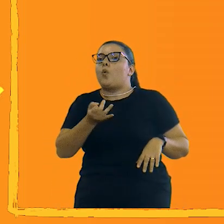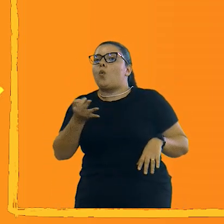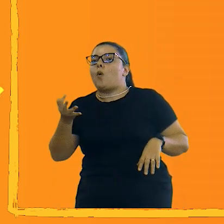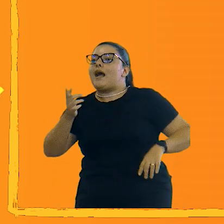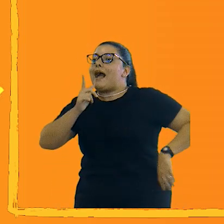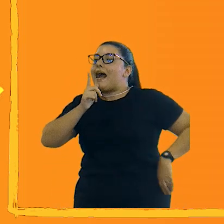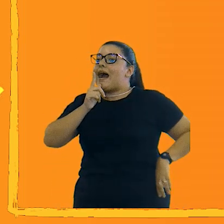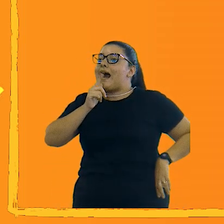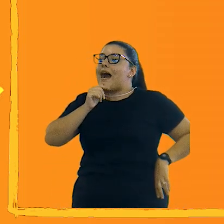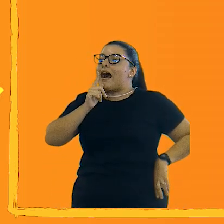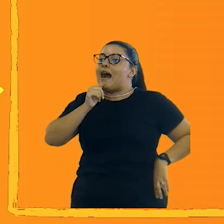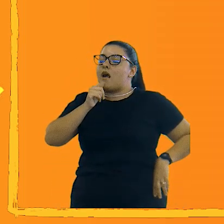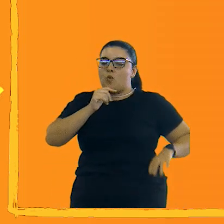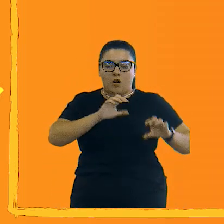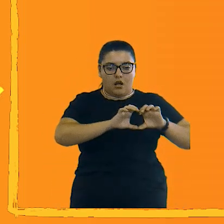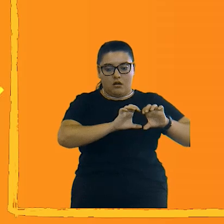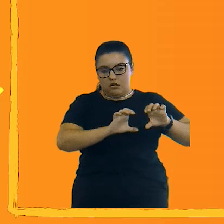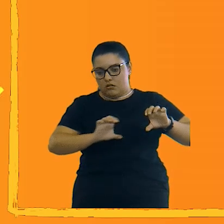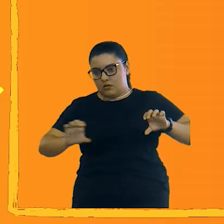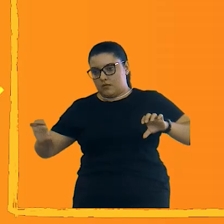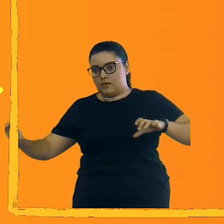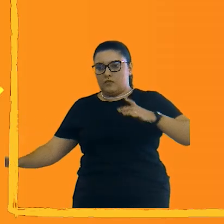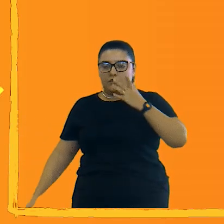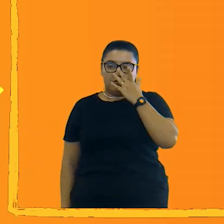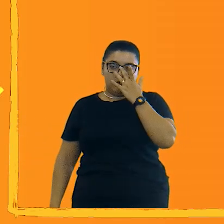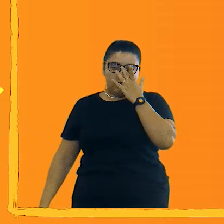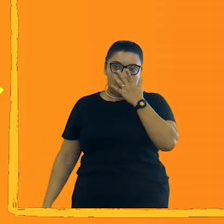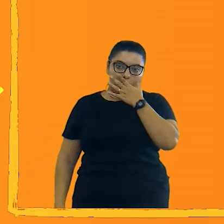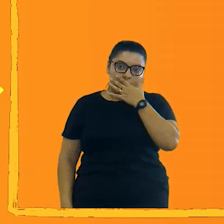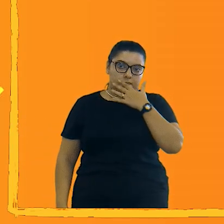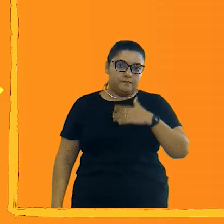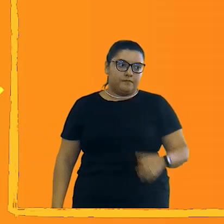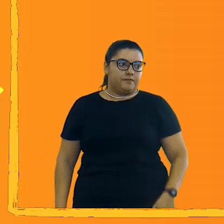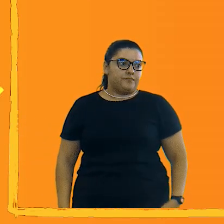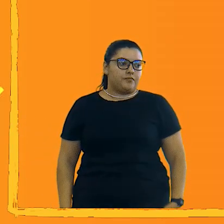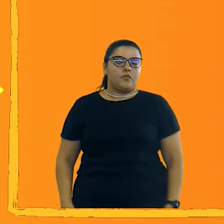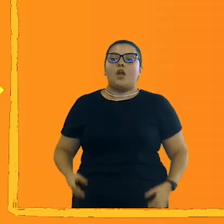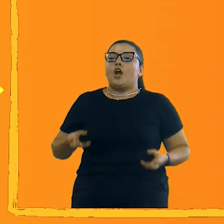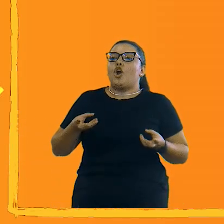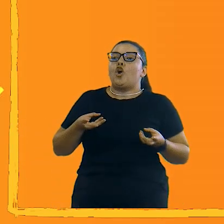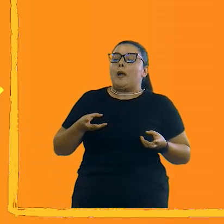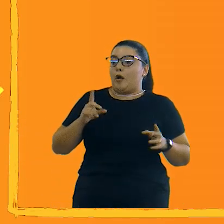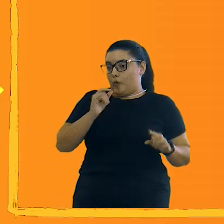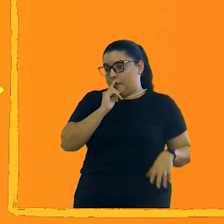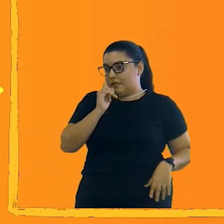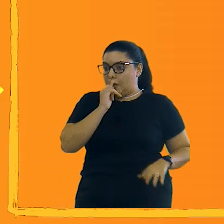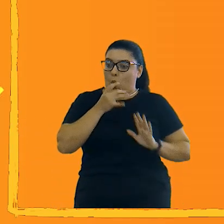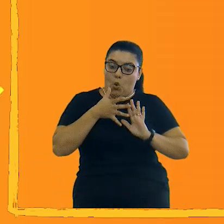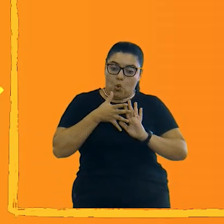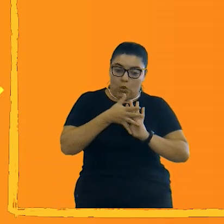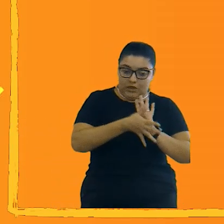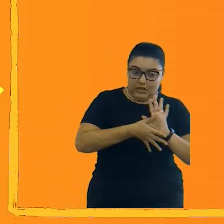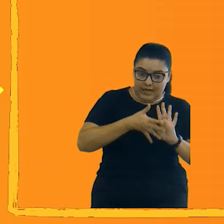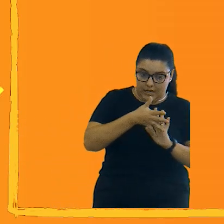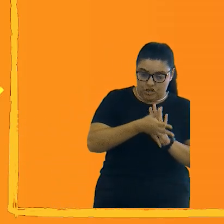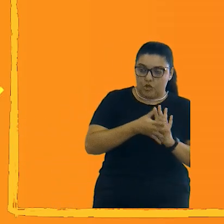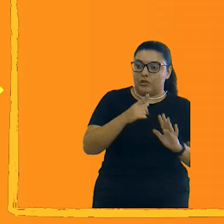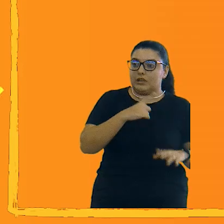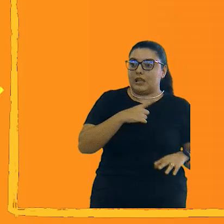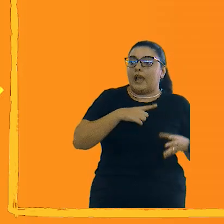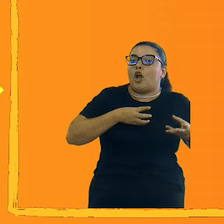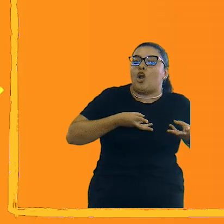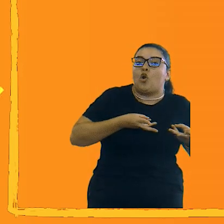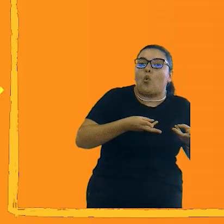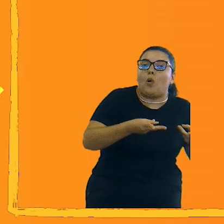água por segundo ou segundo por quantidade de água quantidade de água